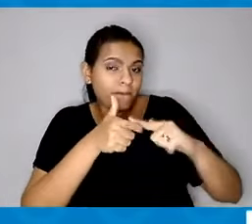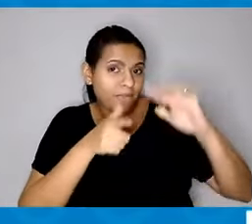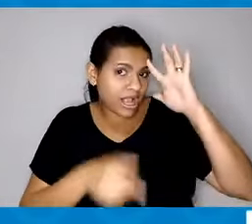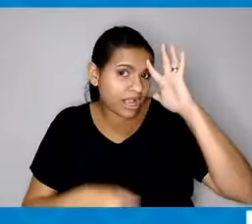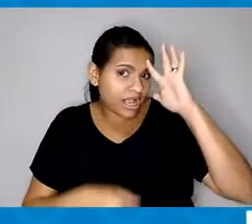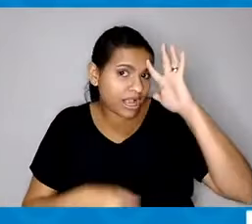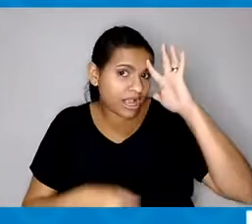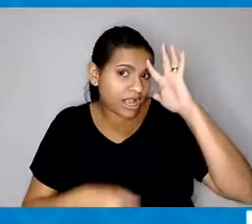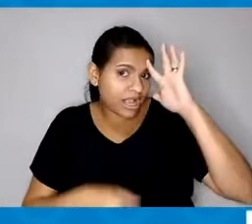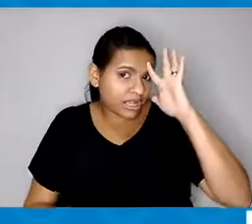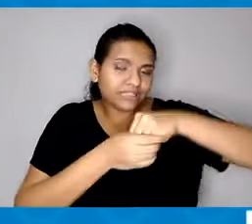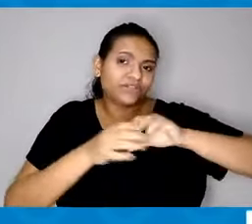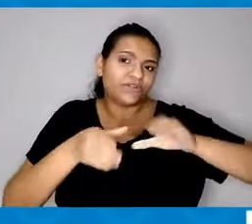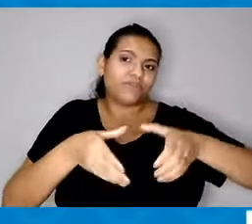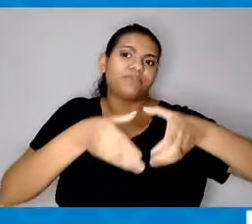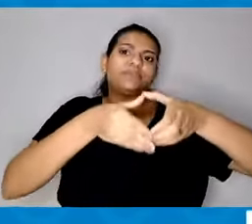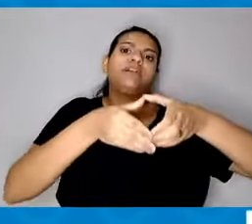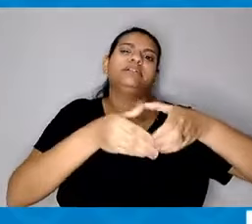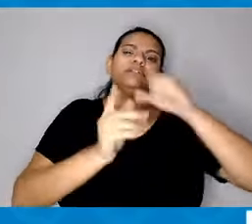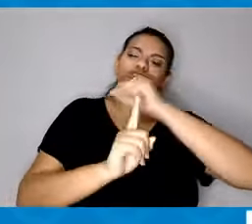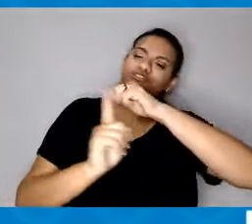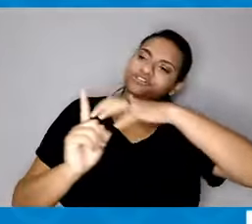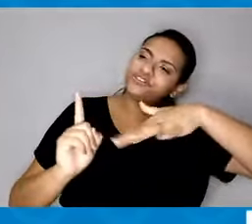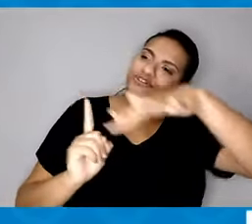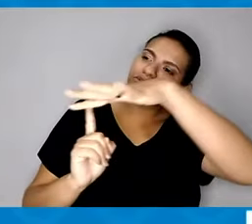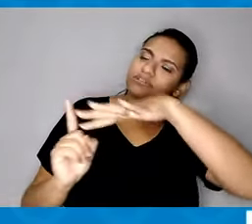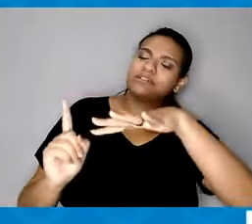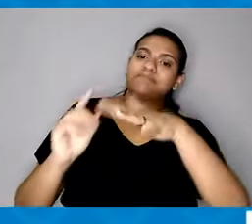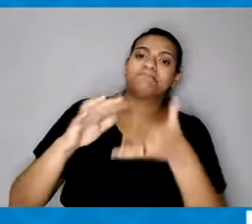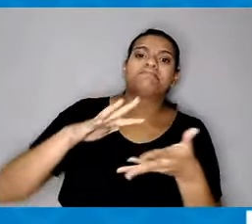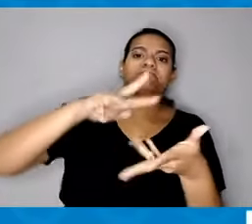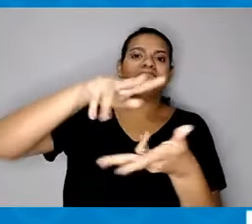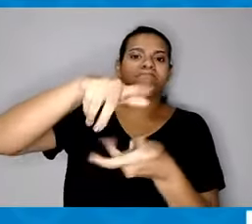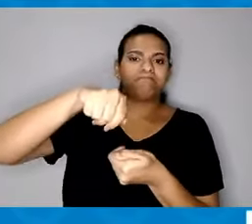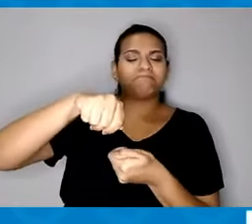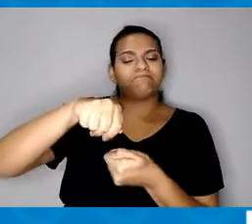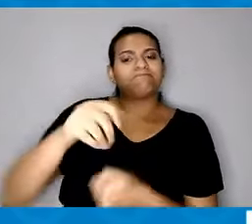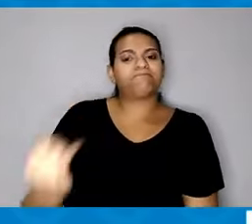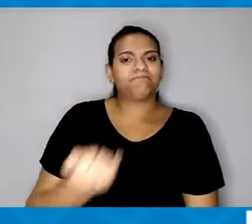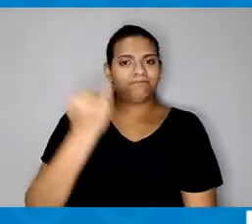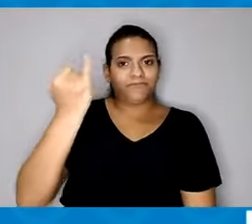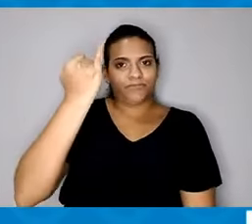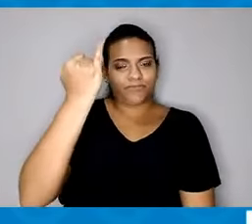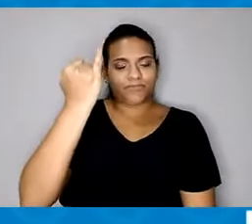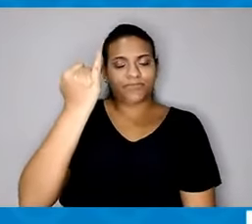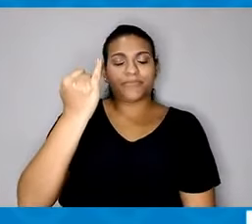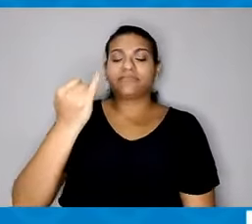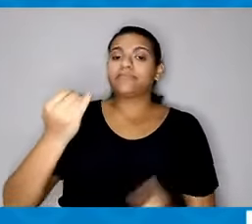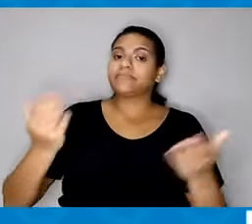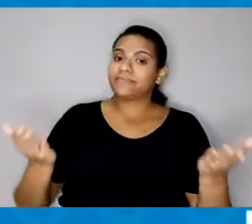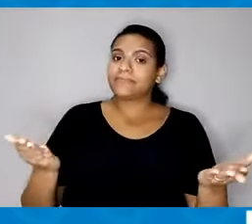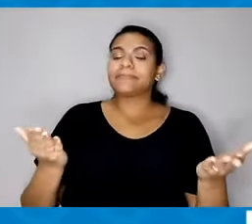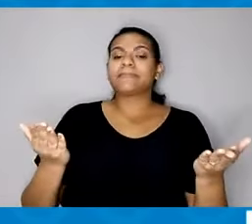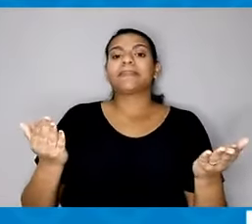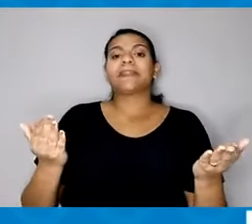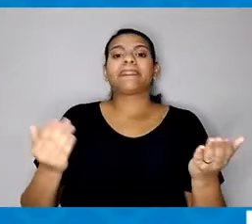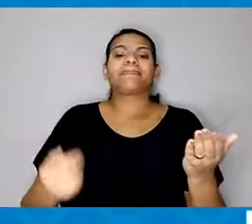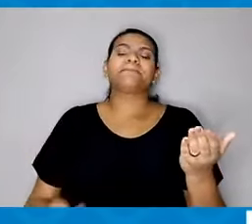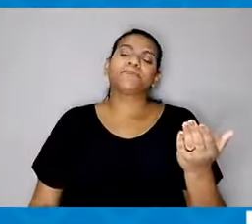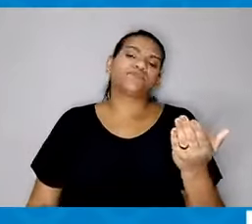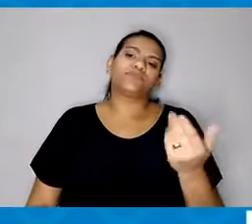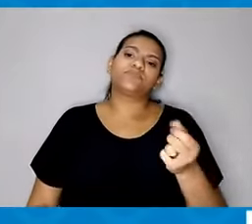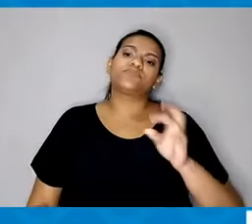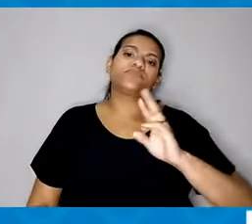da sociedade, do planeta, coisas que são relevantes para os estudantes. Então, assim, não apenas a família,